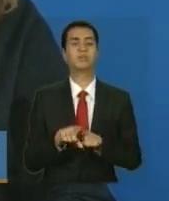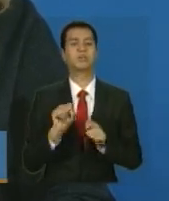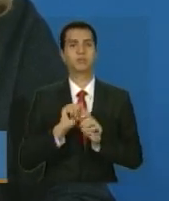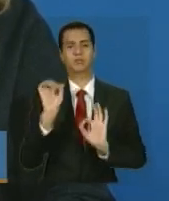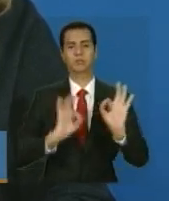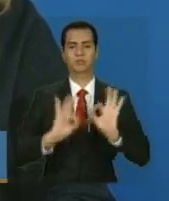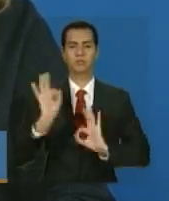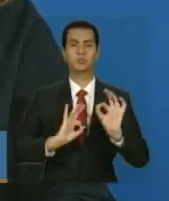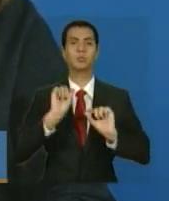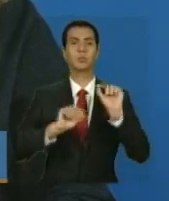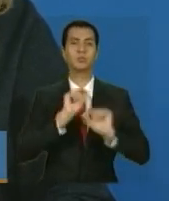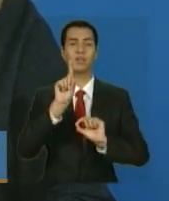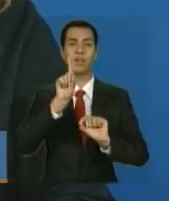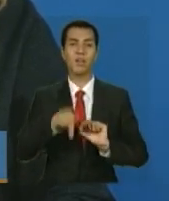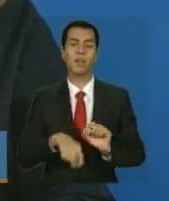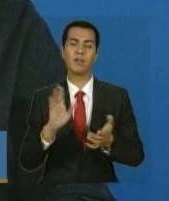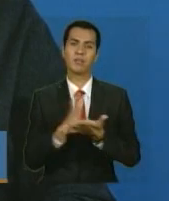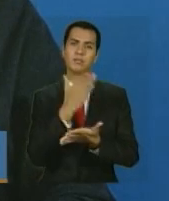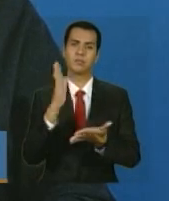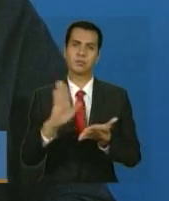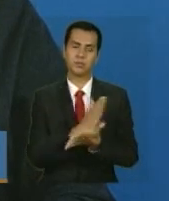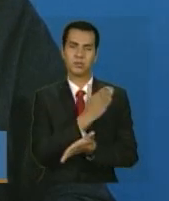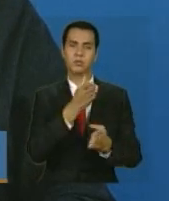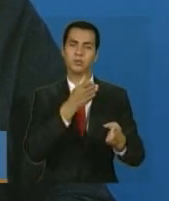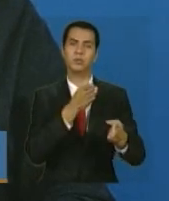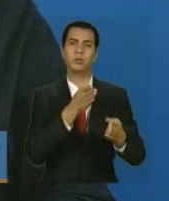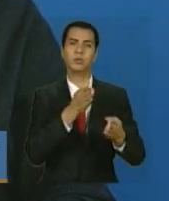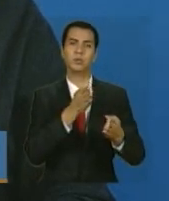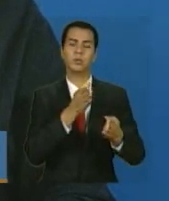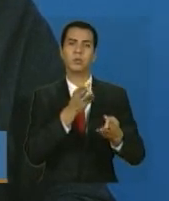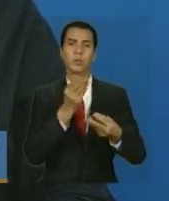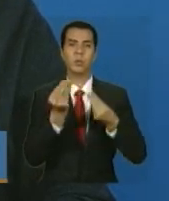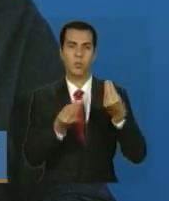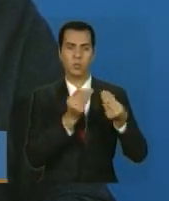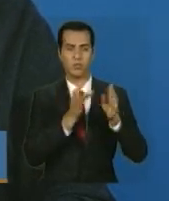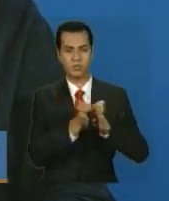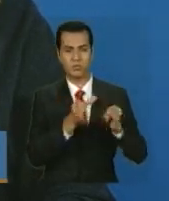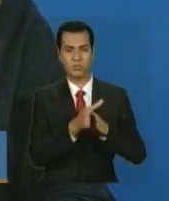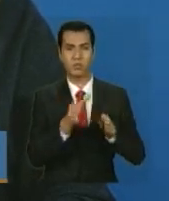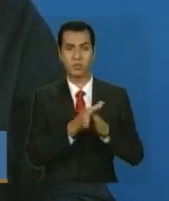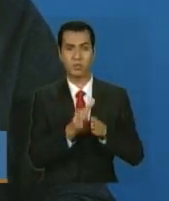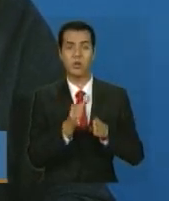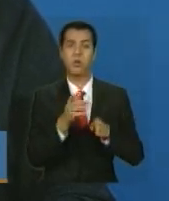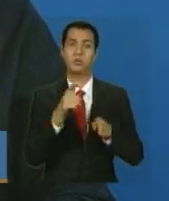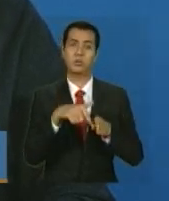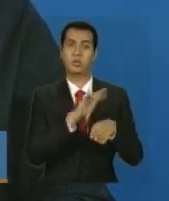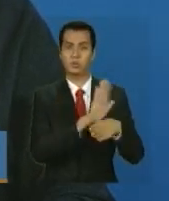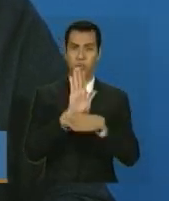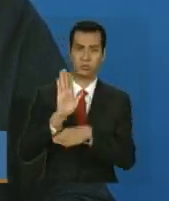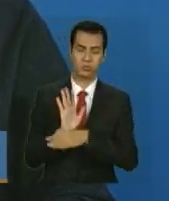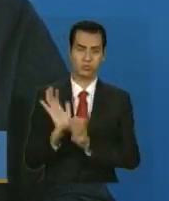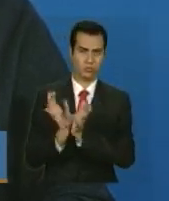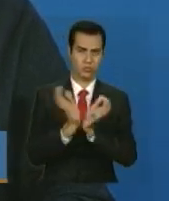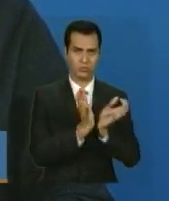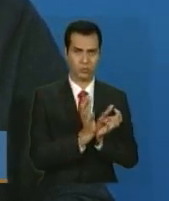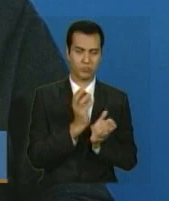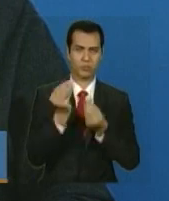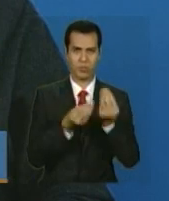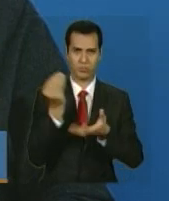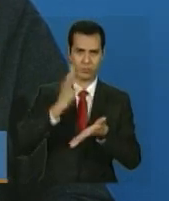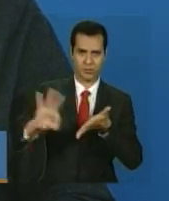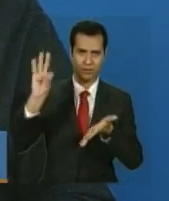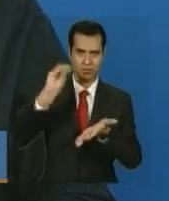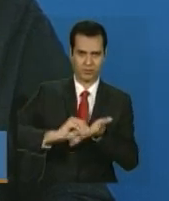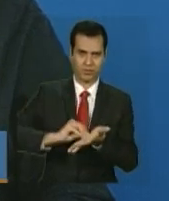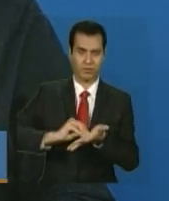para o cadastramento desses públicos. Esse guia não deve ficar pronto esse ano, mas até o início do ano que